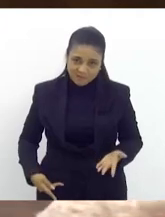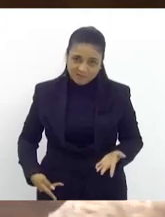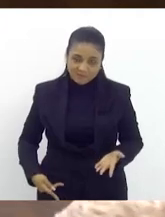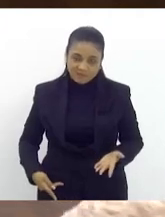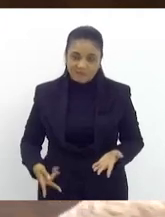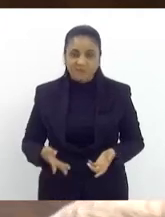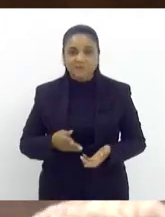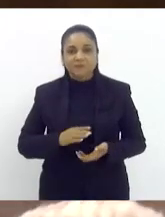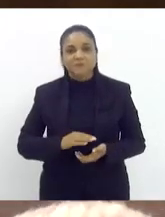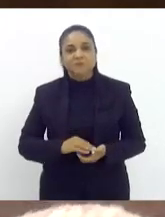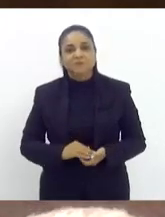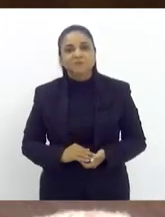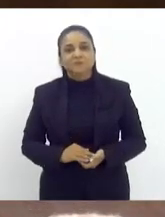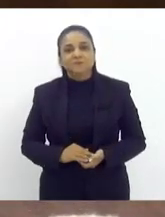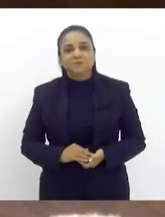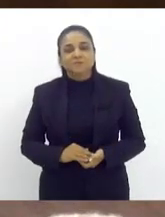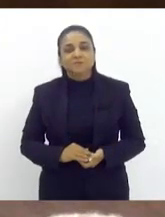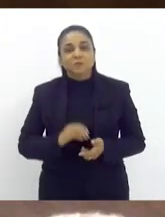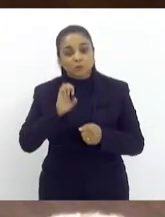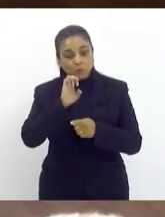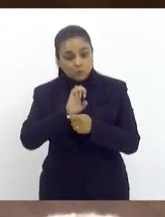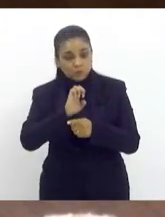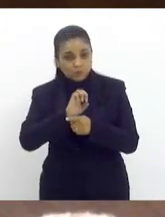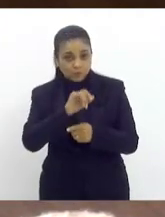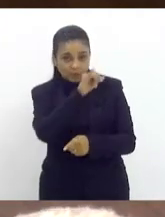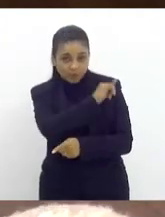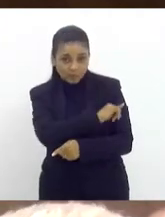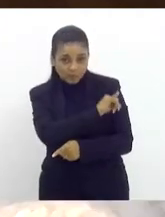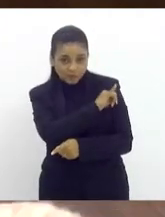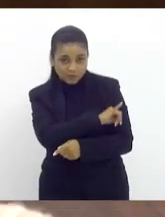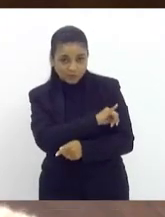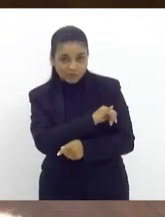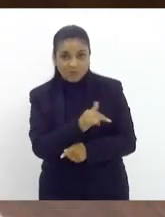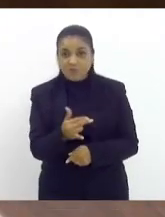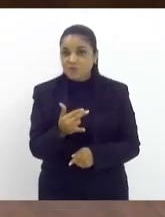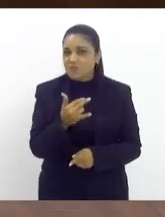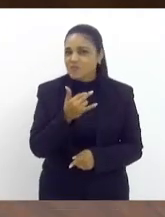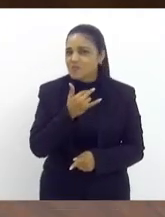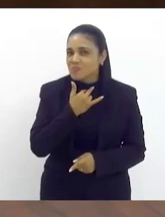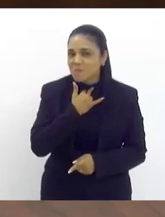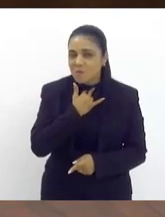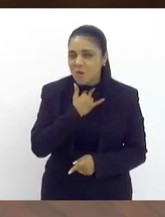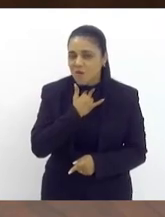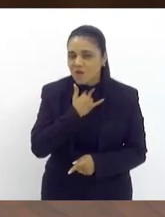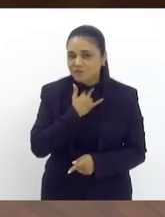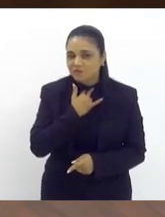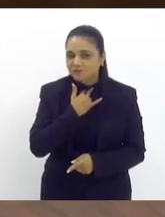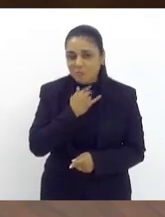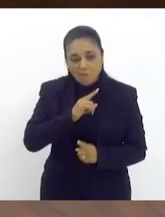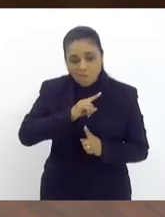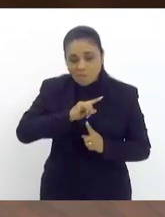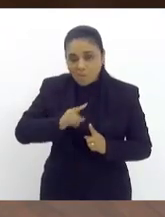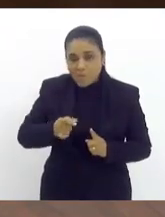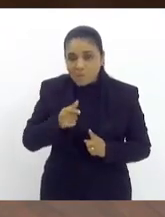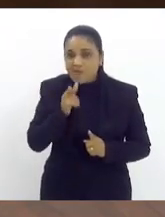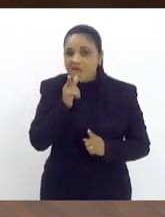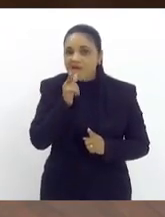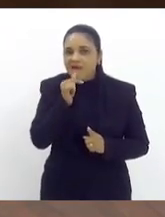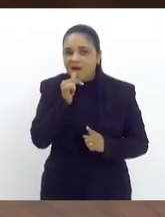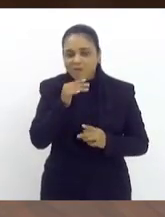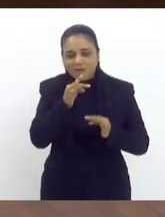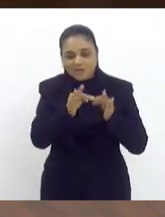Além do mais, senhora presidente, o Estado não pode negar água tratada